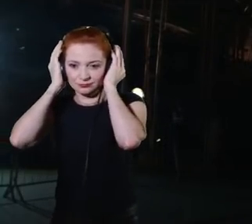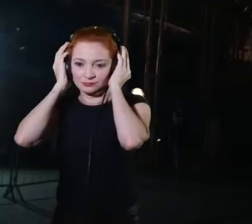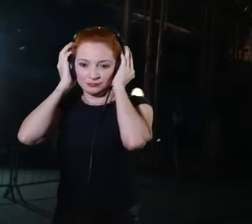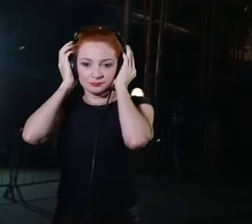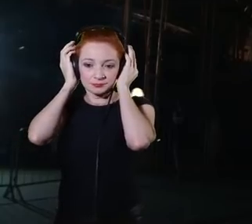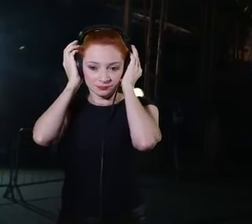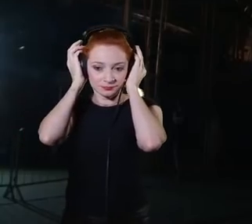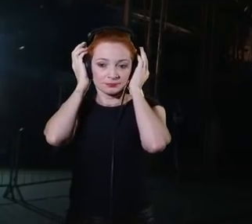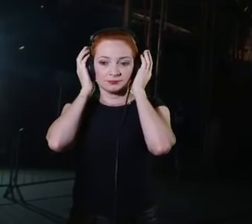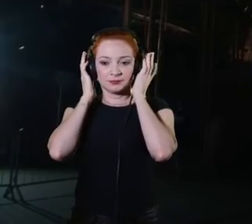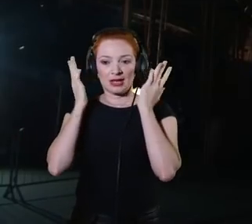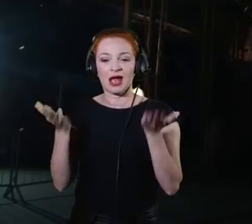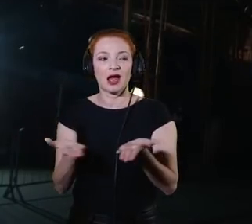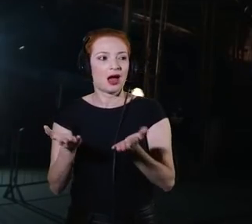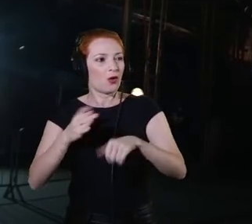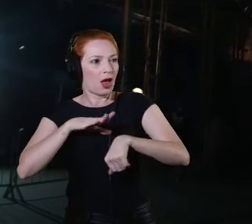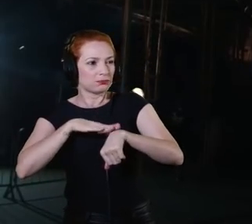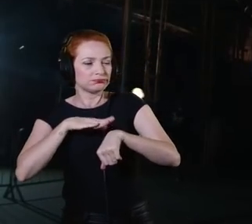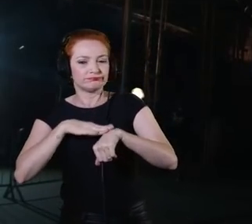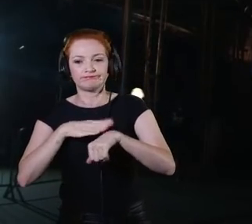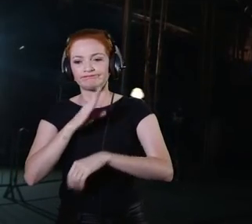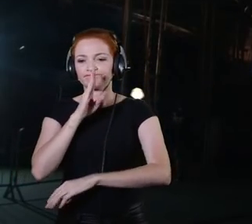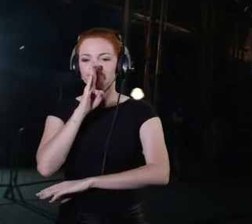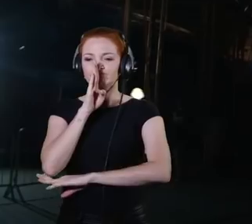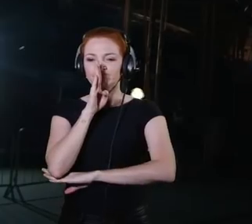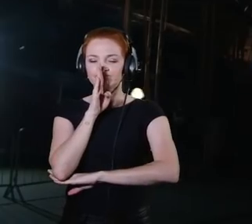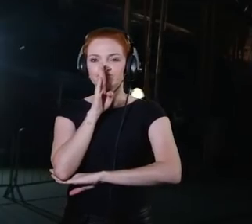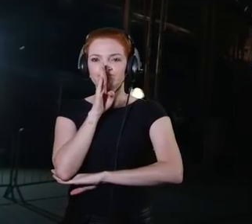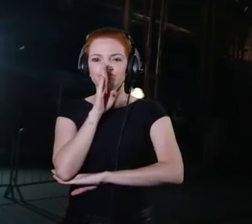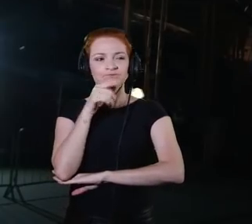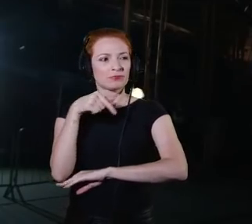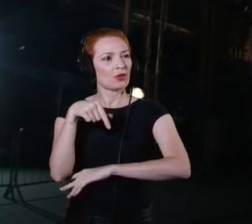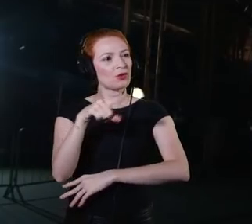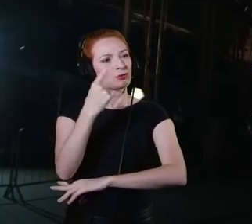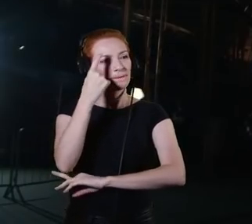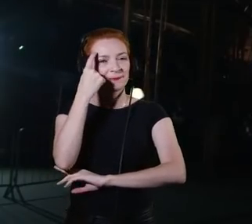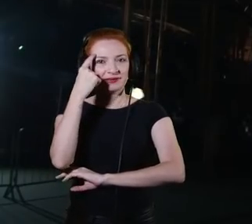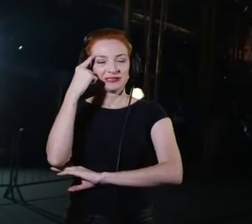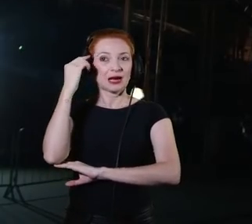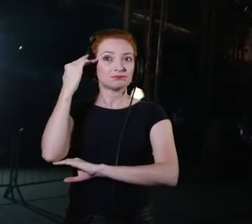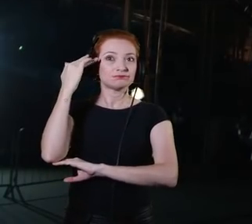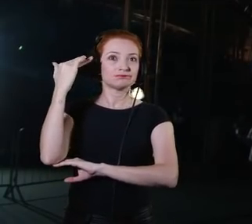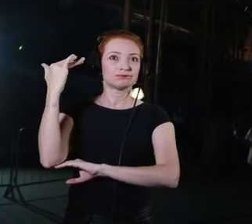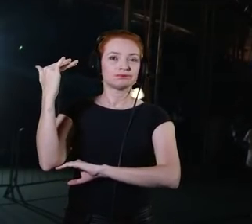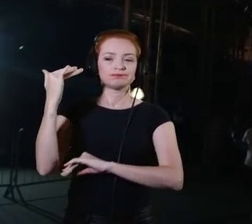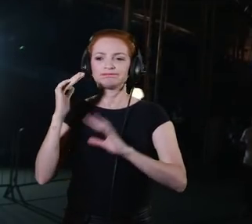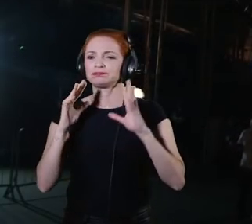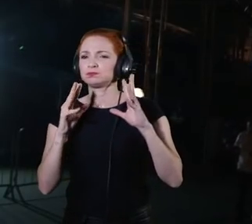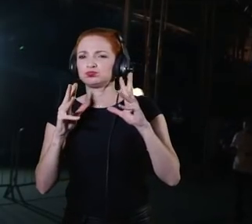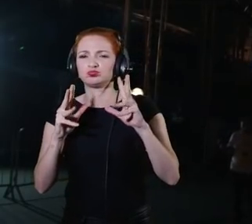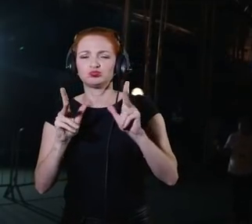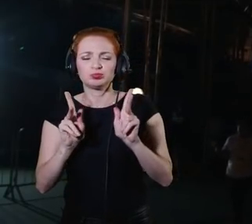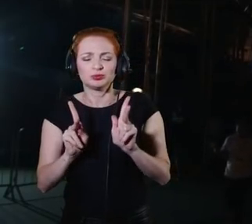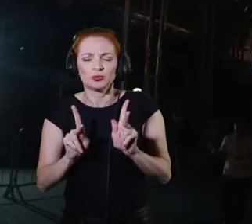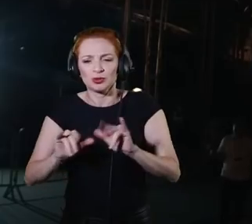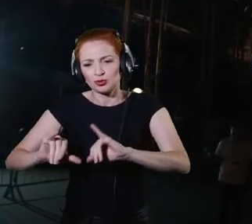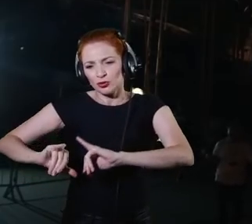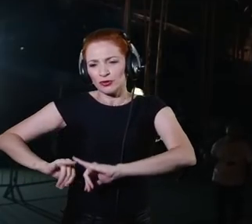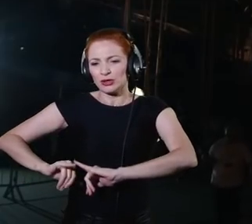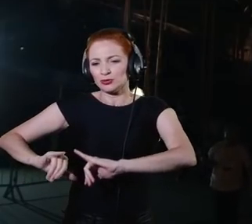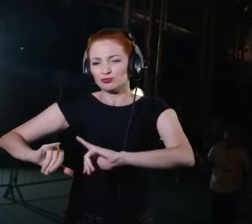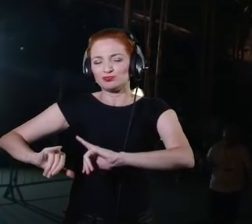Neste momento de silêncio, elevamos os nossos pensamentos a todos aqueles que sofreram